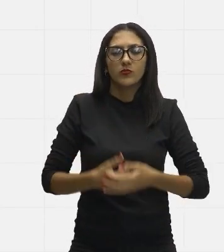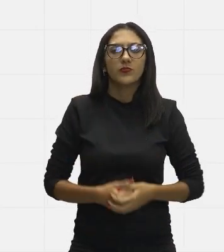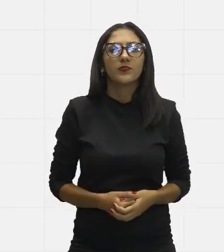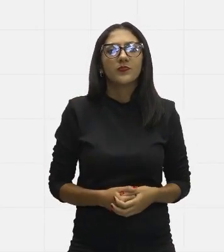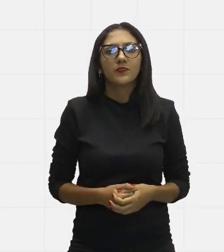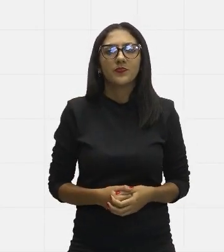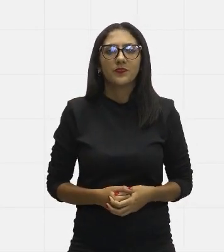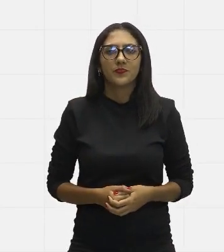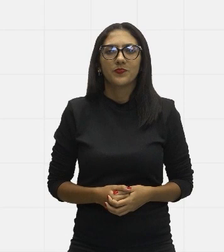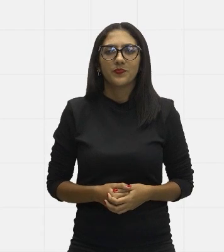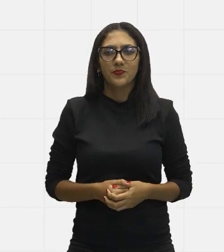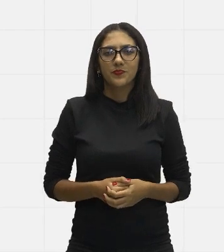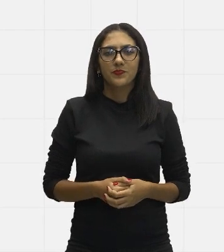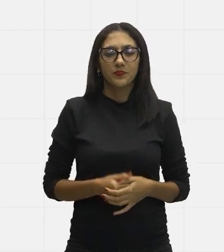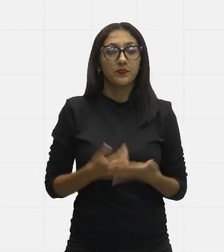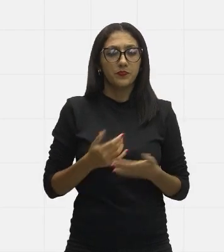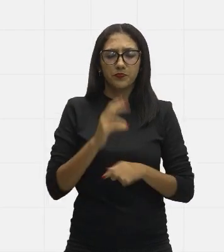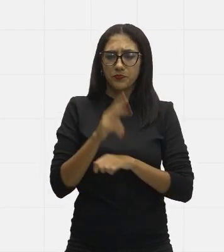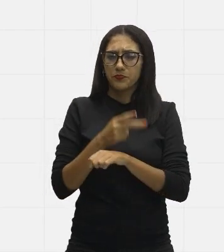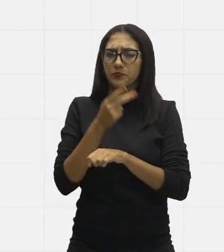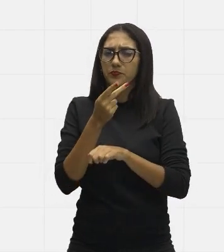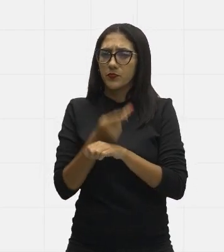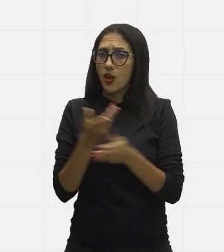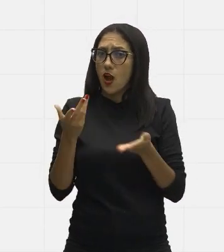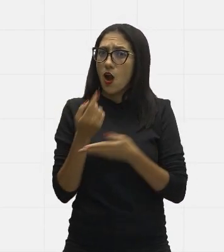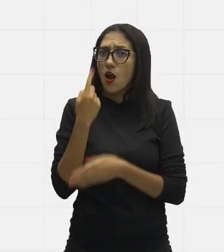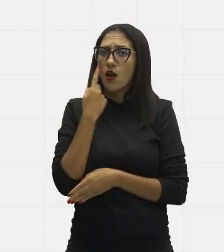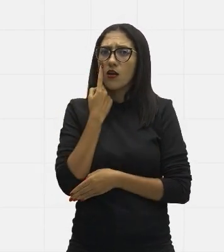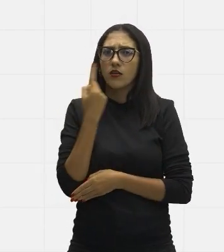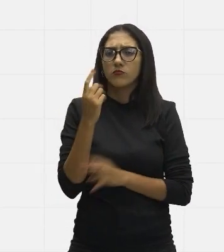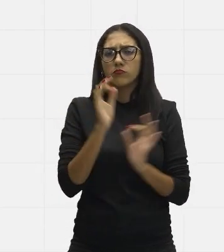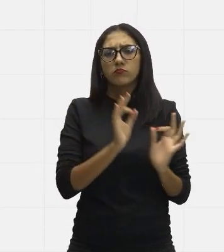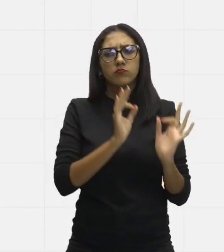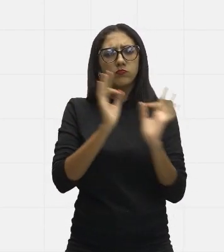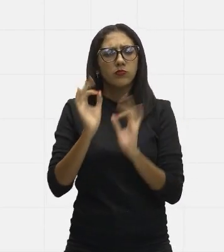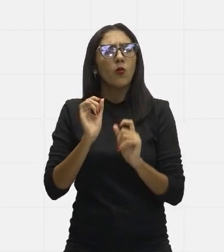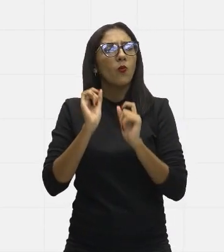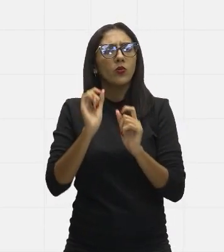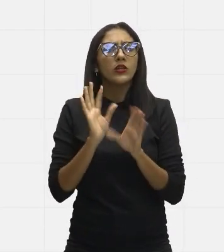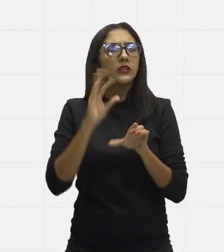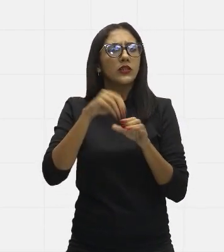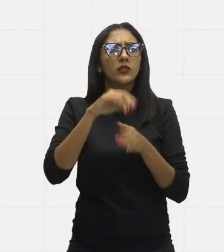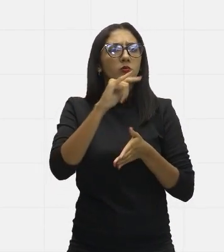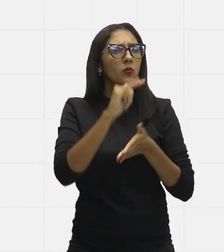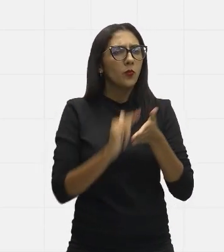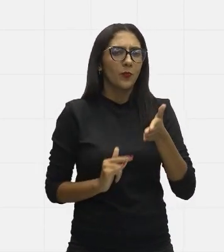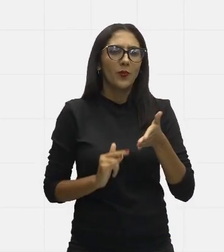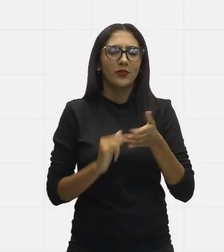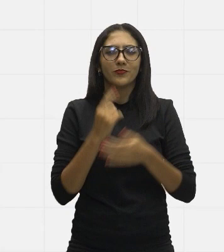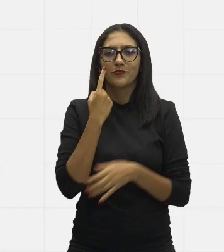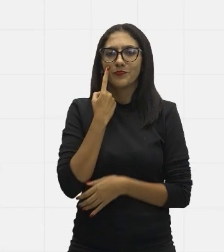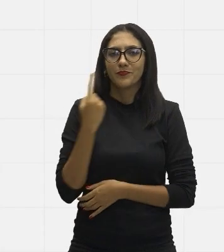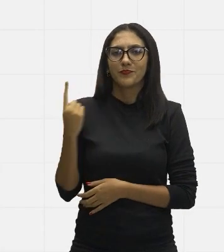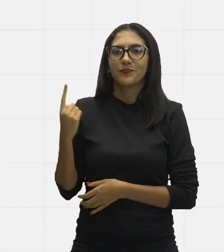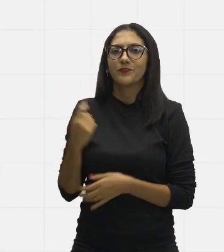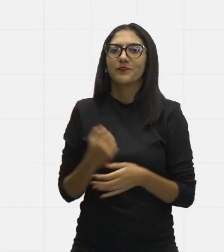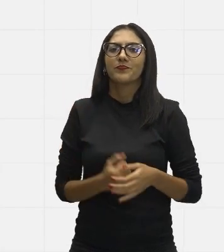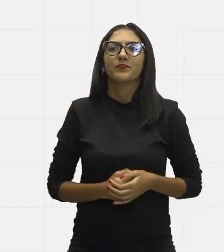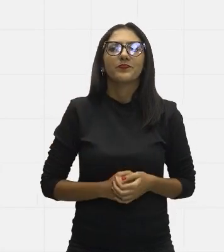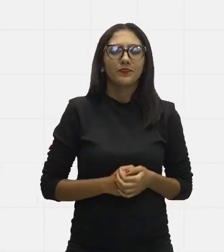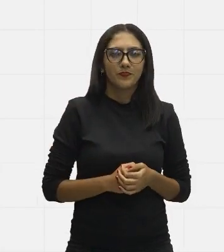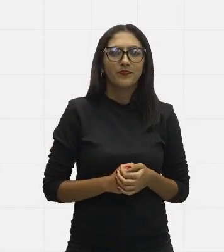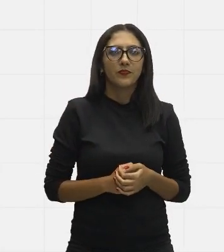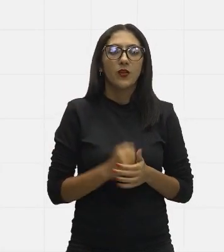sequência, ver quais são os documentos que fazem parte desse pacote didático. Olha aí, nós temos aí o calendário